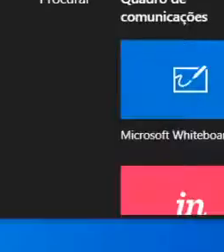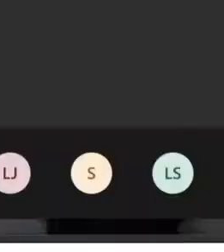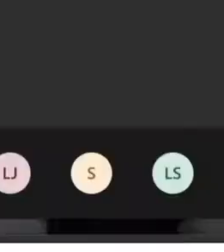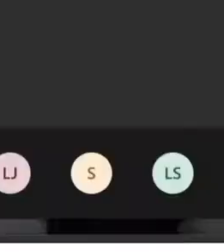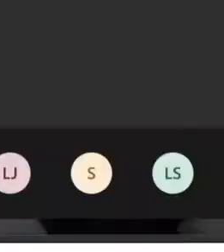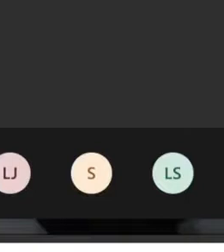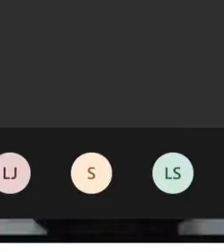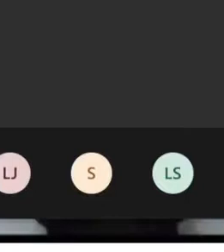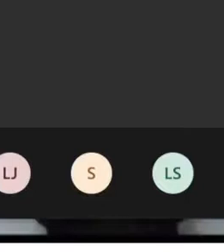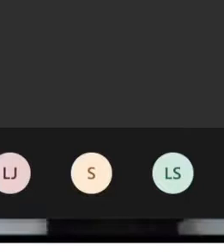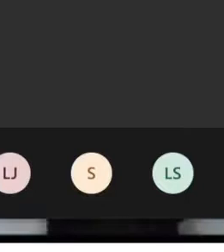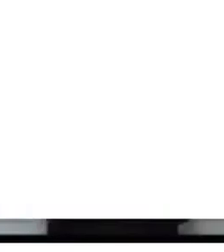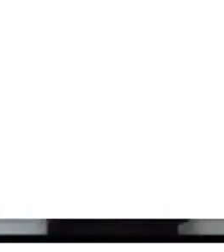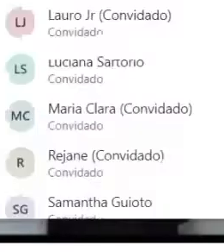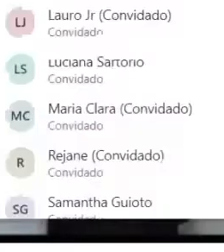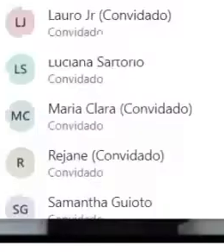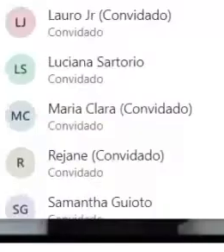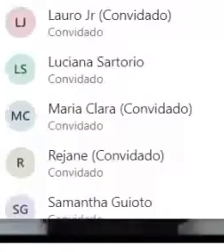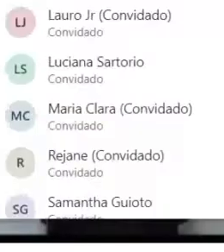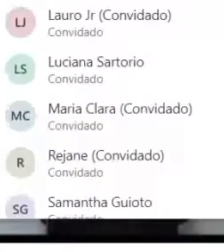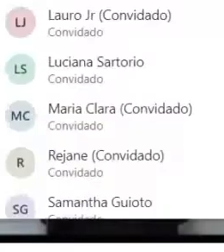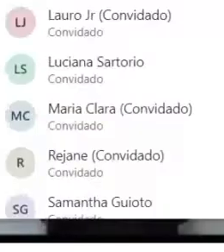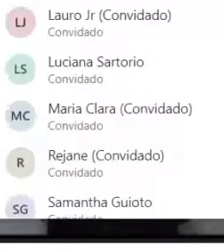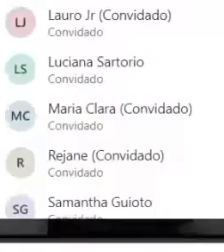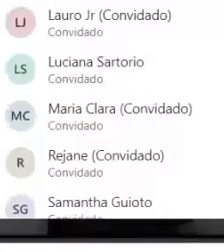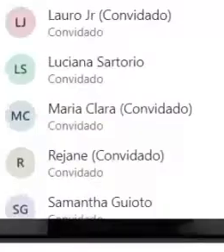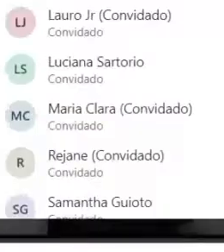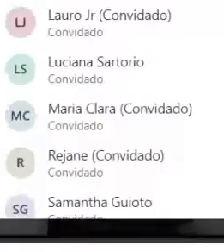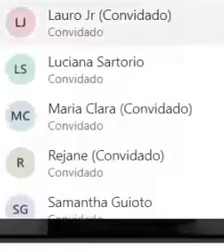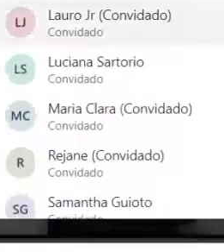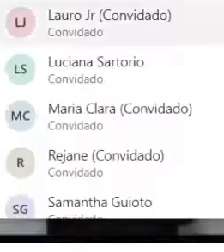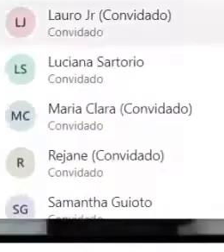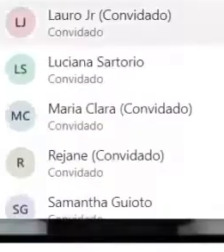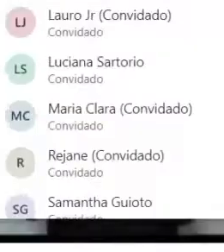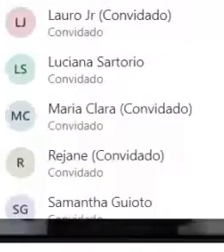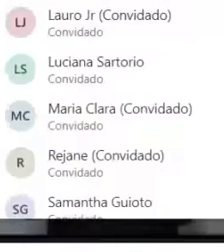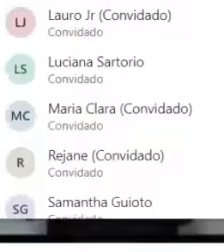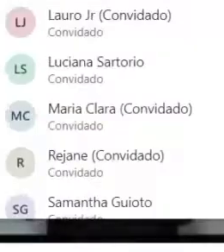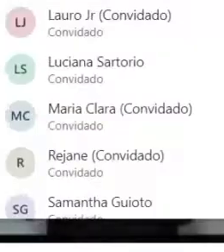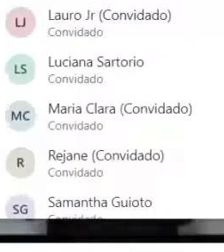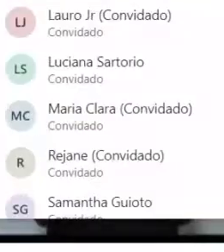Nessa diluição da amostra, nós temos amostras de leite para o consumo.